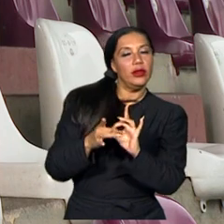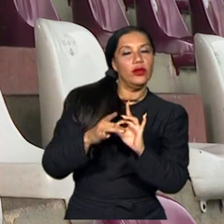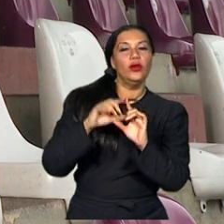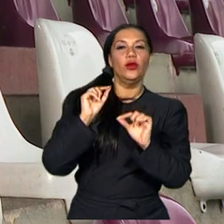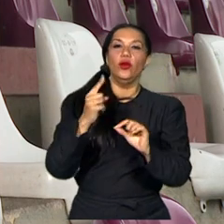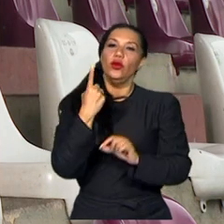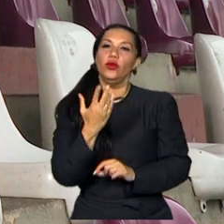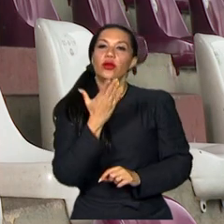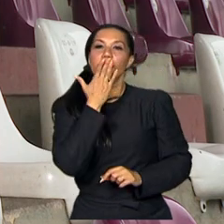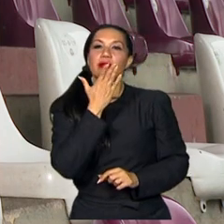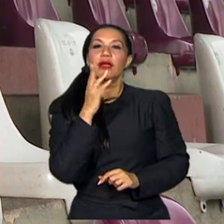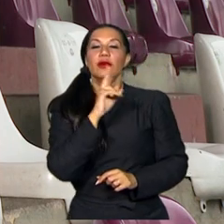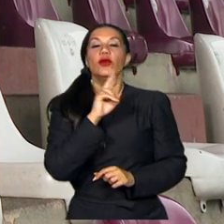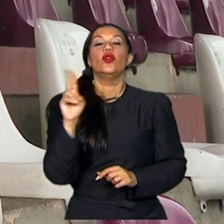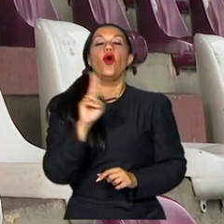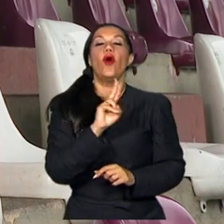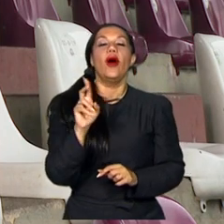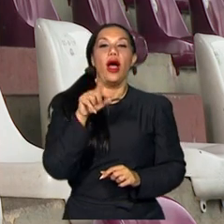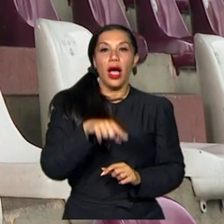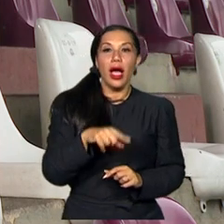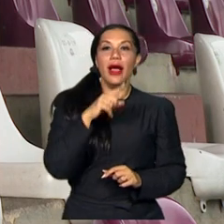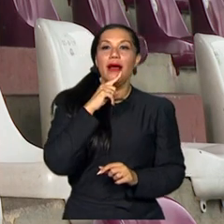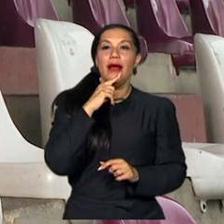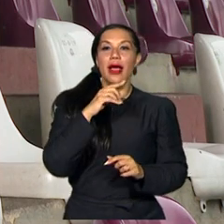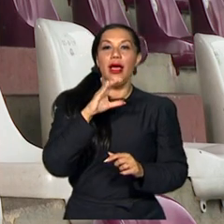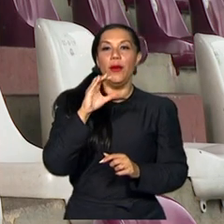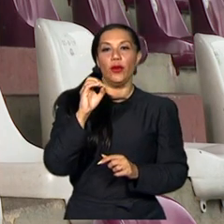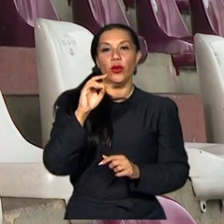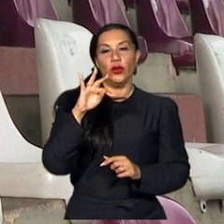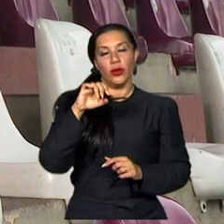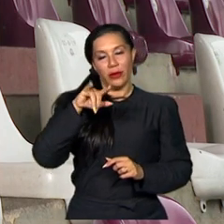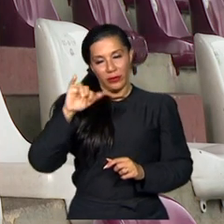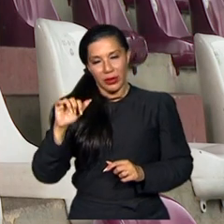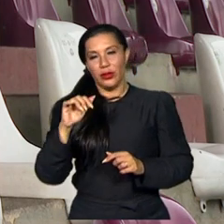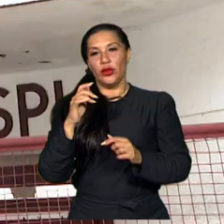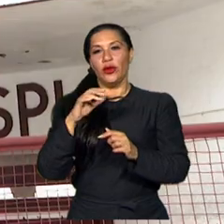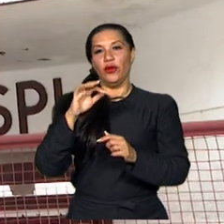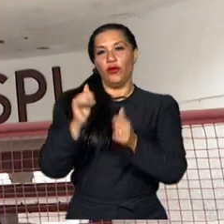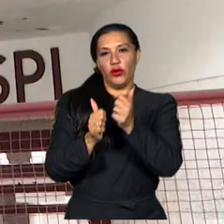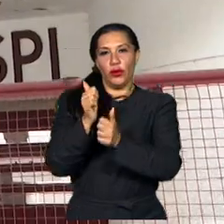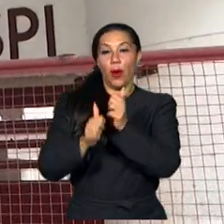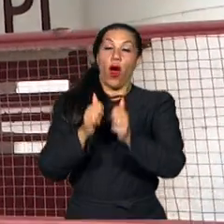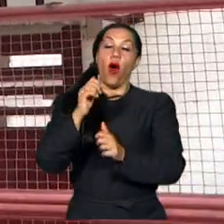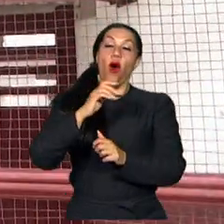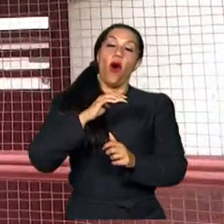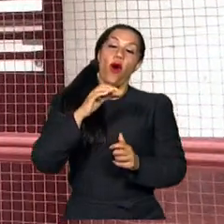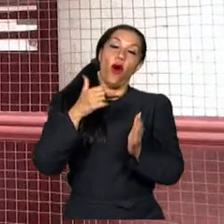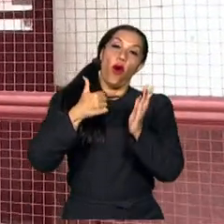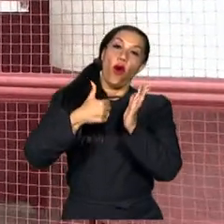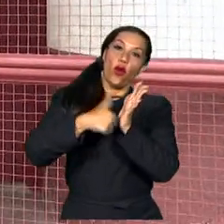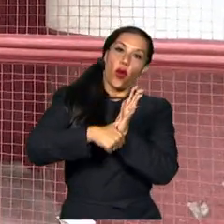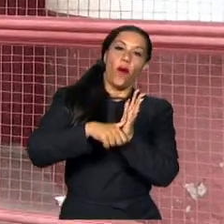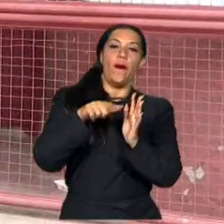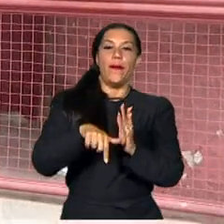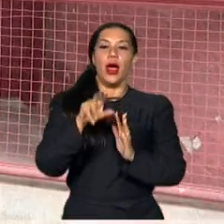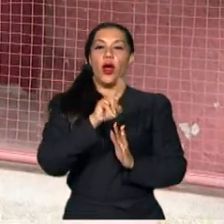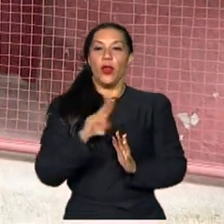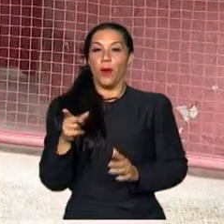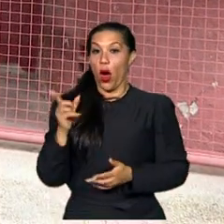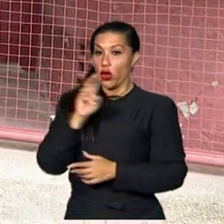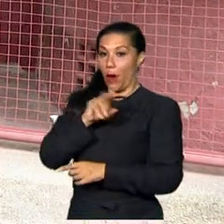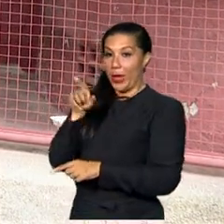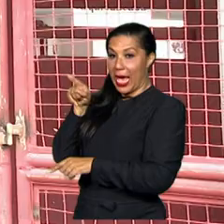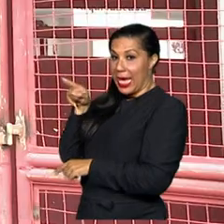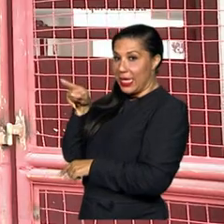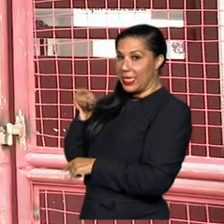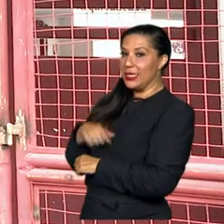formaram um time que passou a chamar Cotonifício Crespi Futebol Clube. E foi com esse nome que o Clube do Bairro